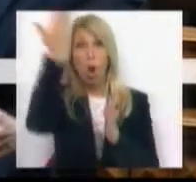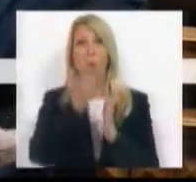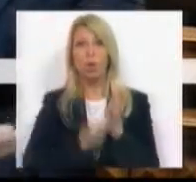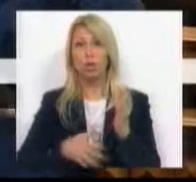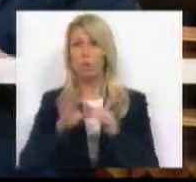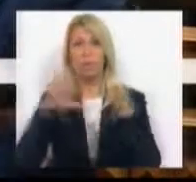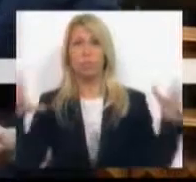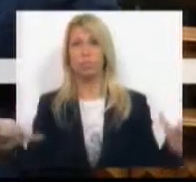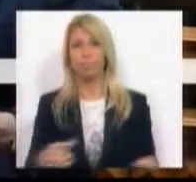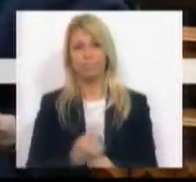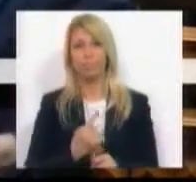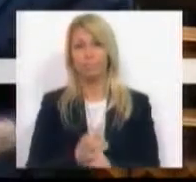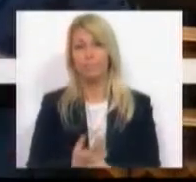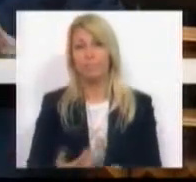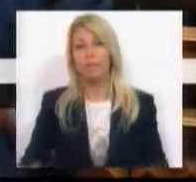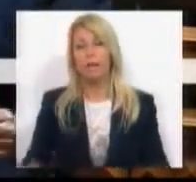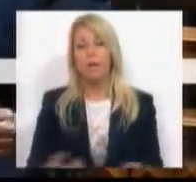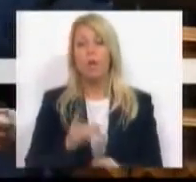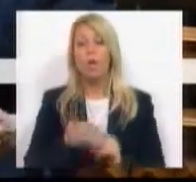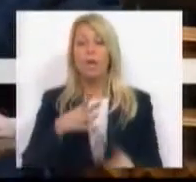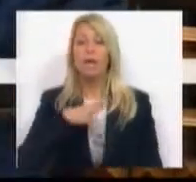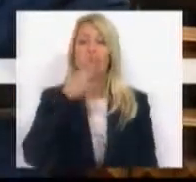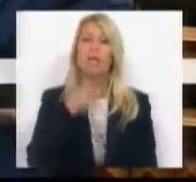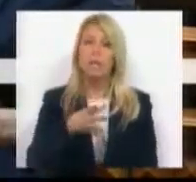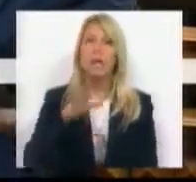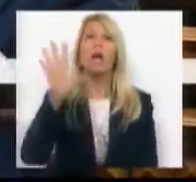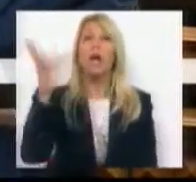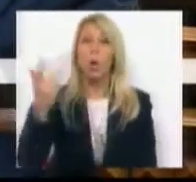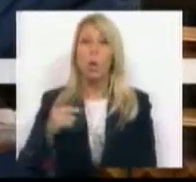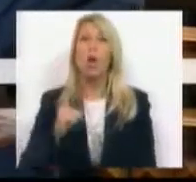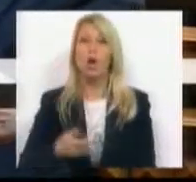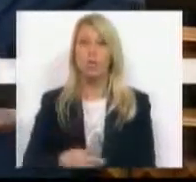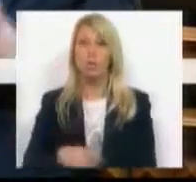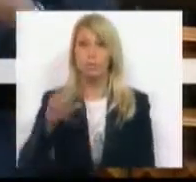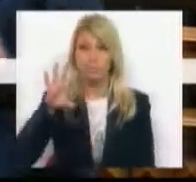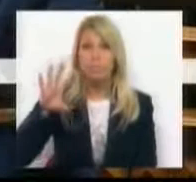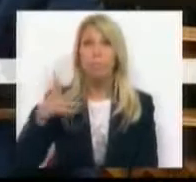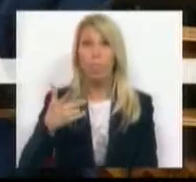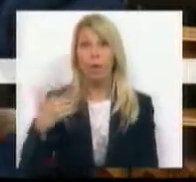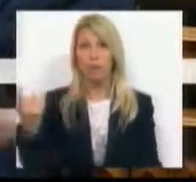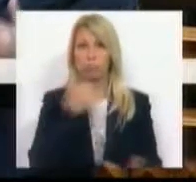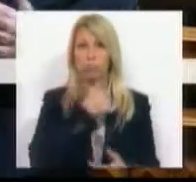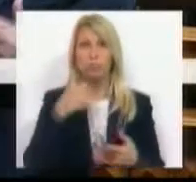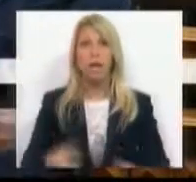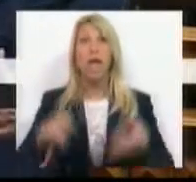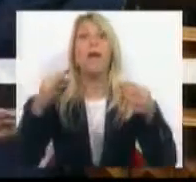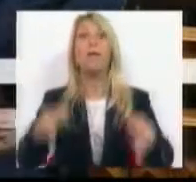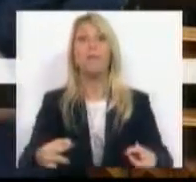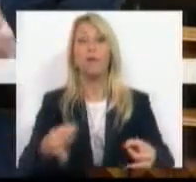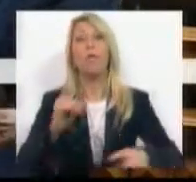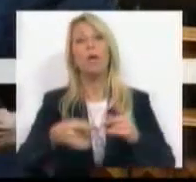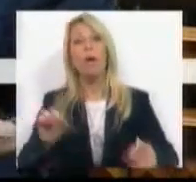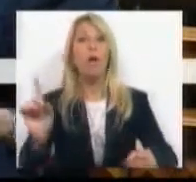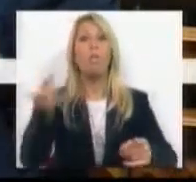inconstitucionalidades. O que quer dizer que, a acontecer, o país sofre um adiamento naquilo que devem